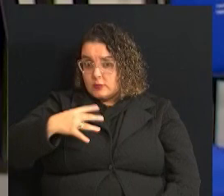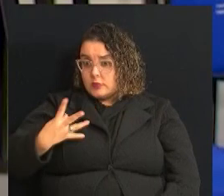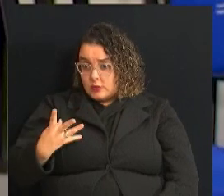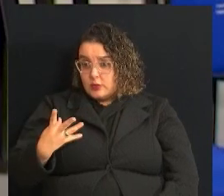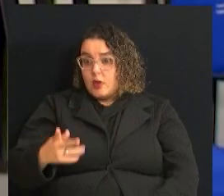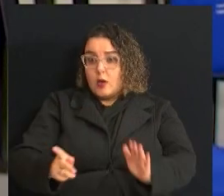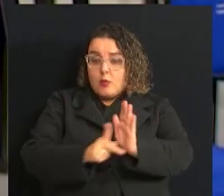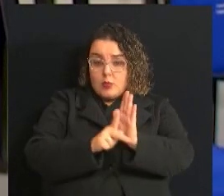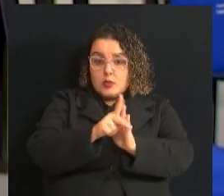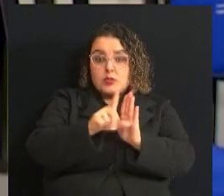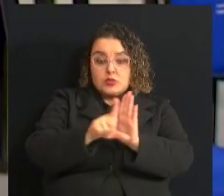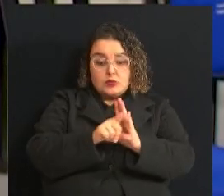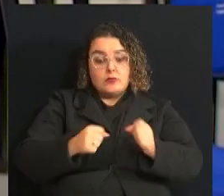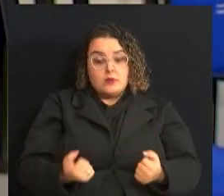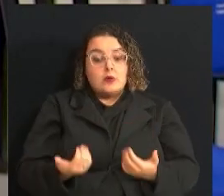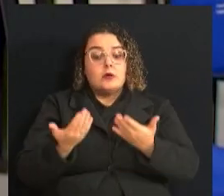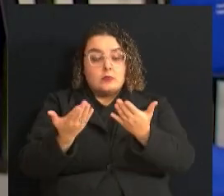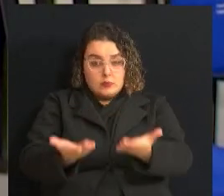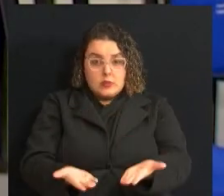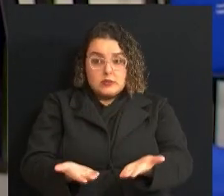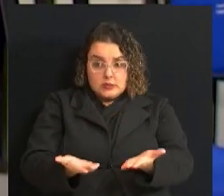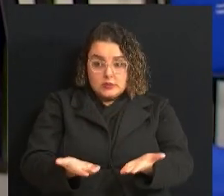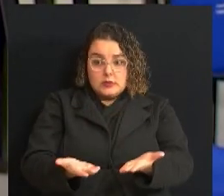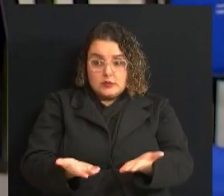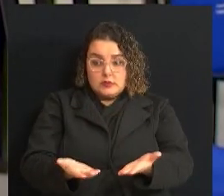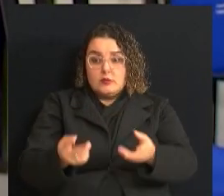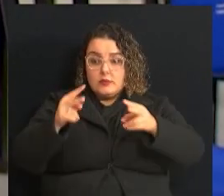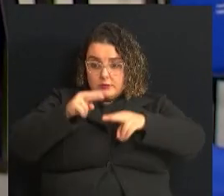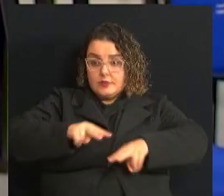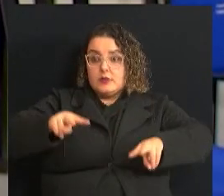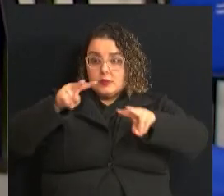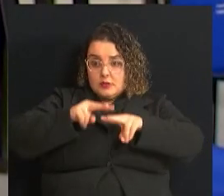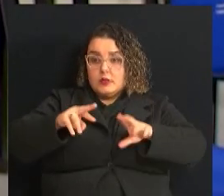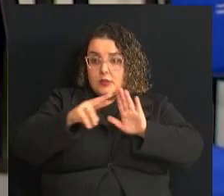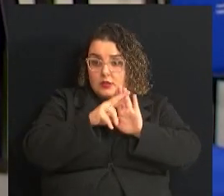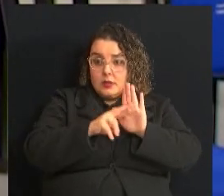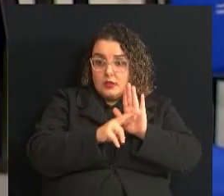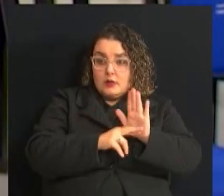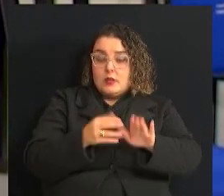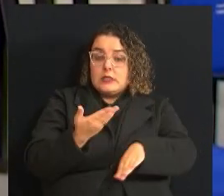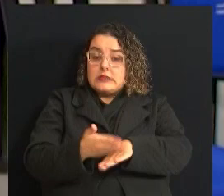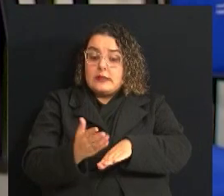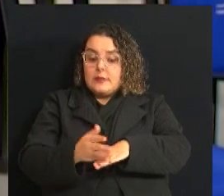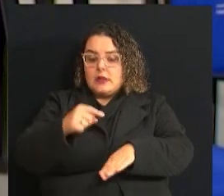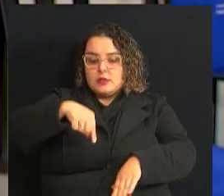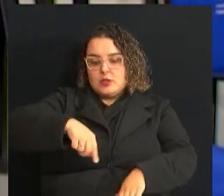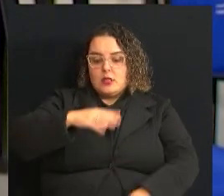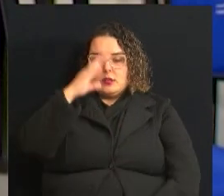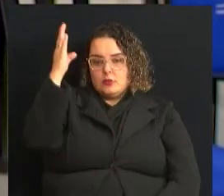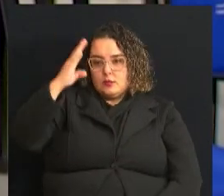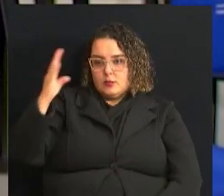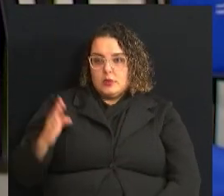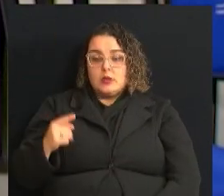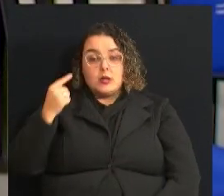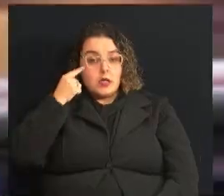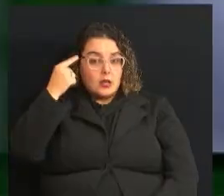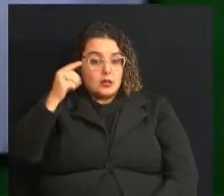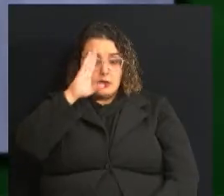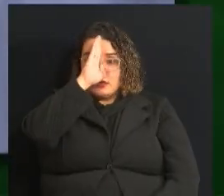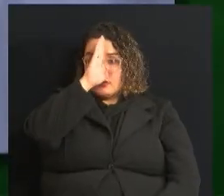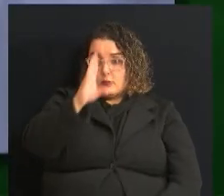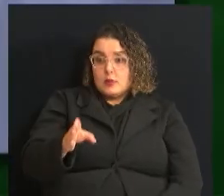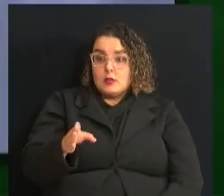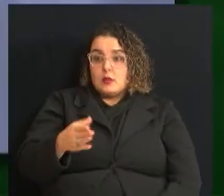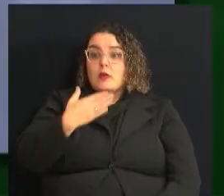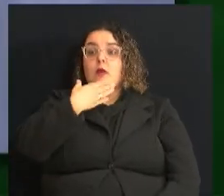lei que foram apresentados visando regulamentar essa prática no Brasil. E a ideia principal é que os